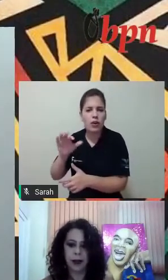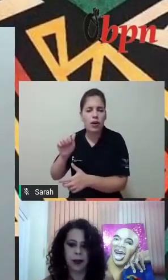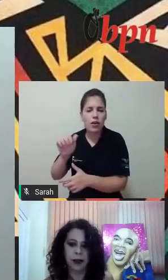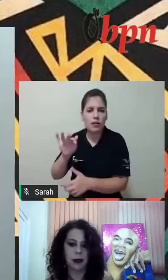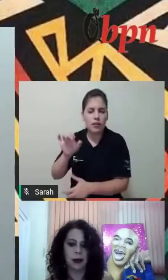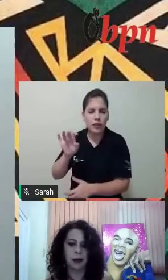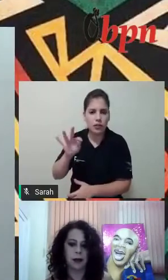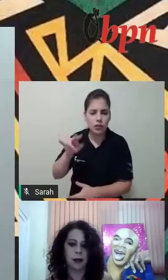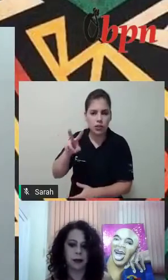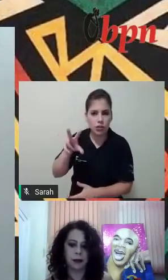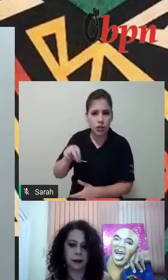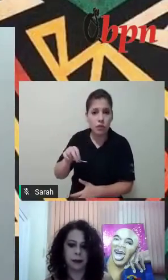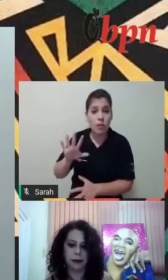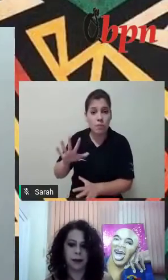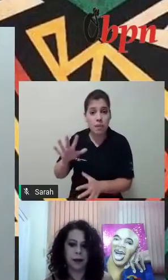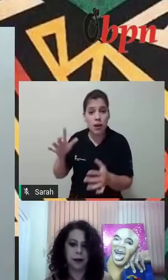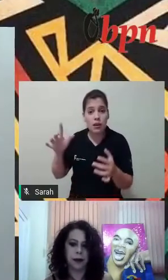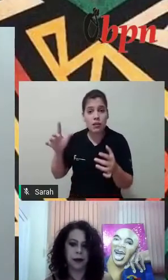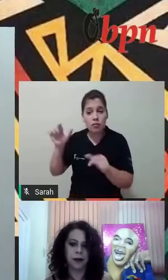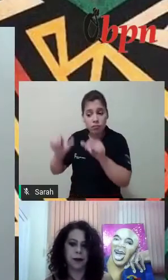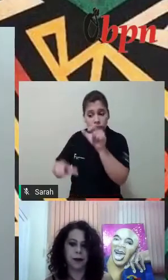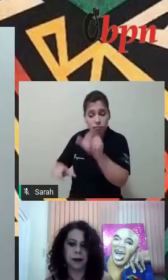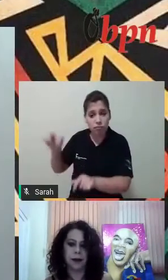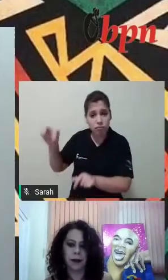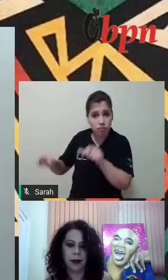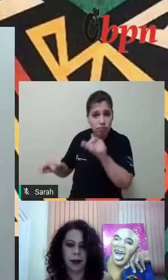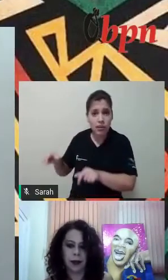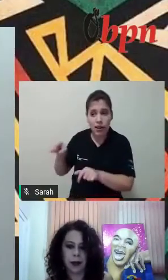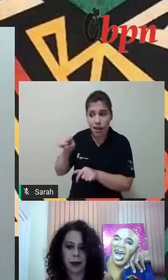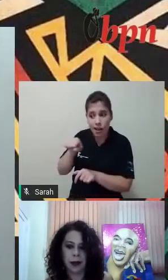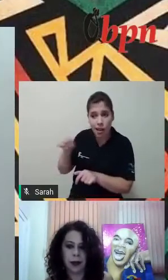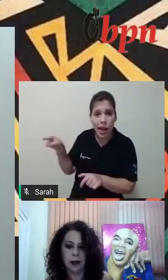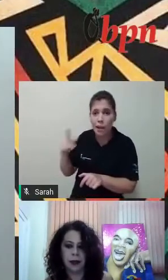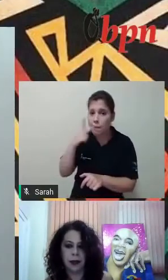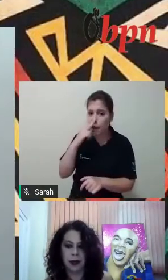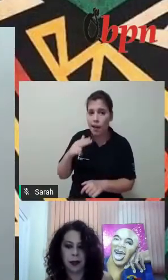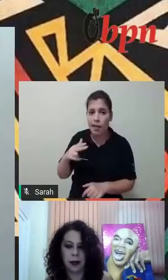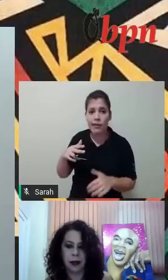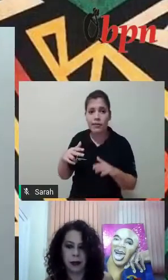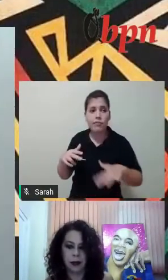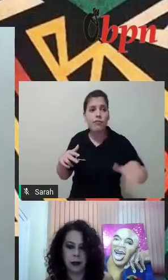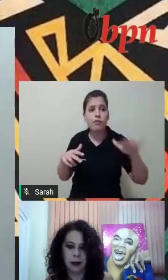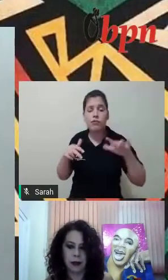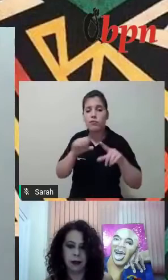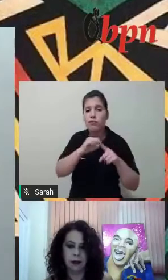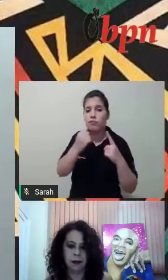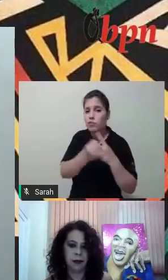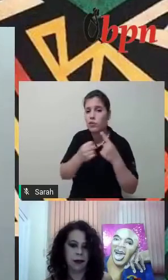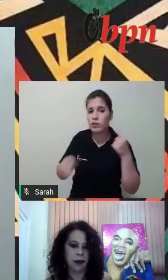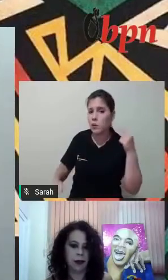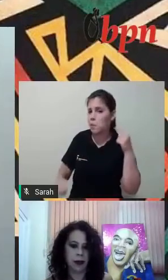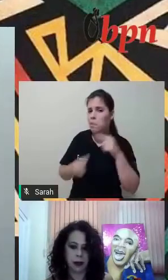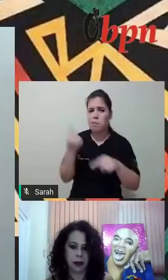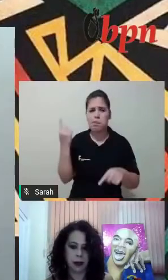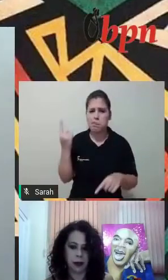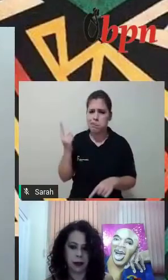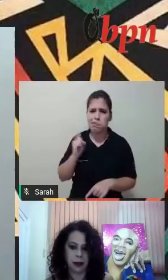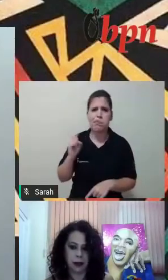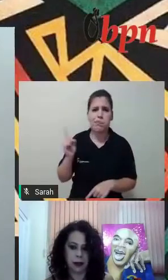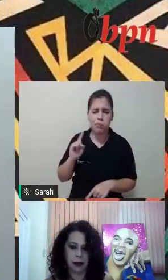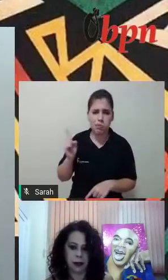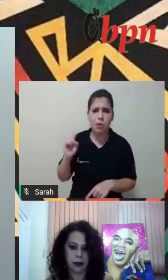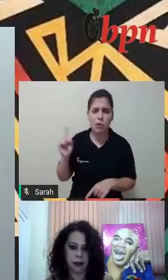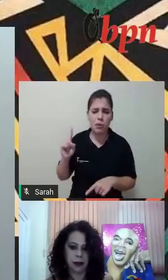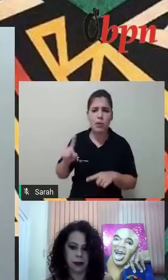que são considerados desajustados, e esses corpos eles conseguem, né, se movimentar